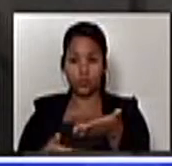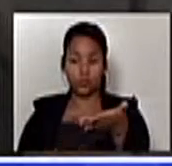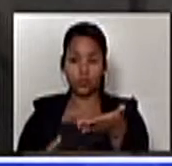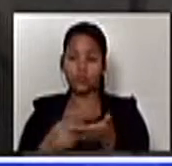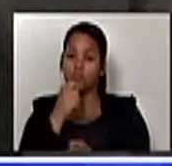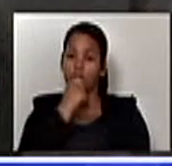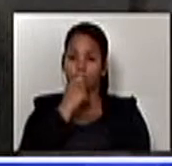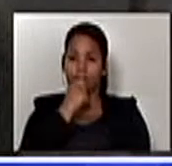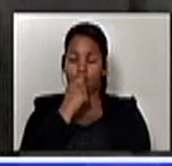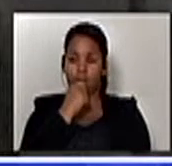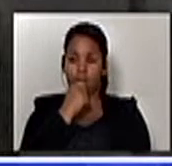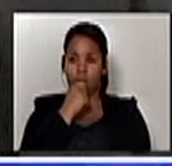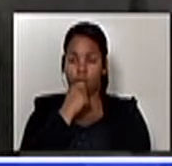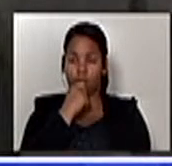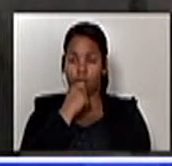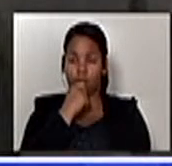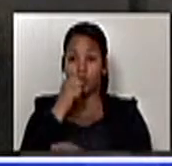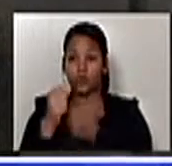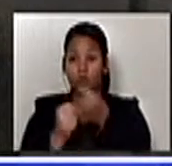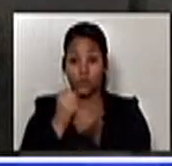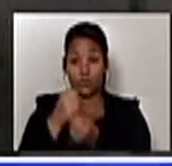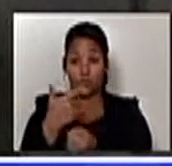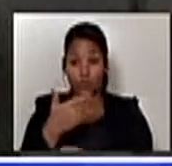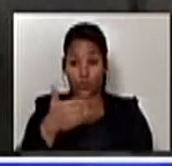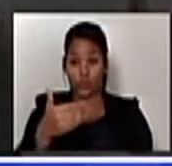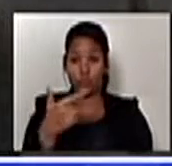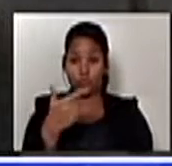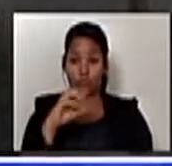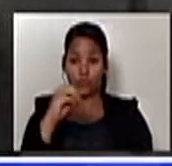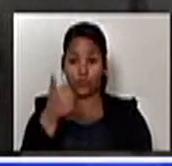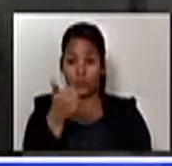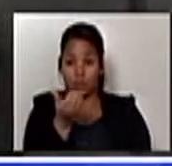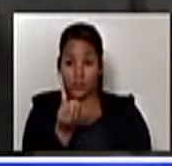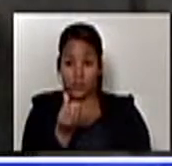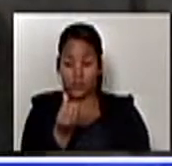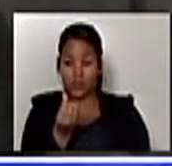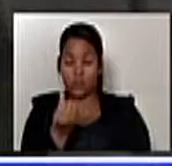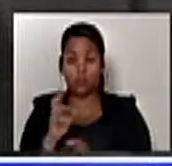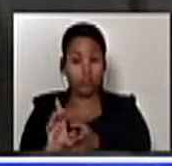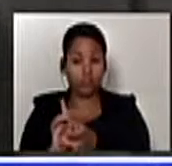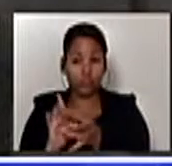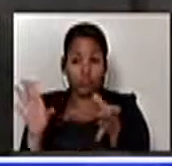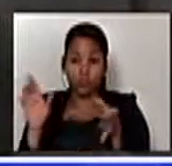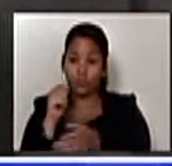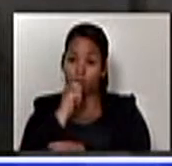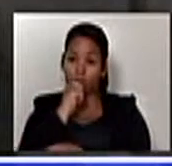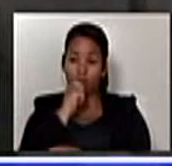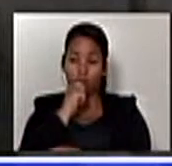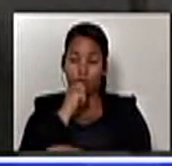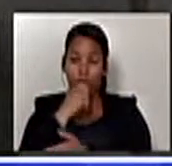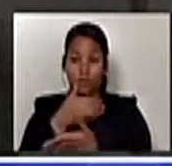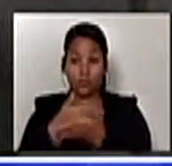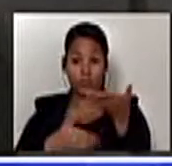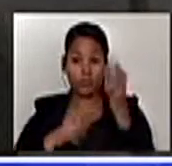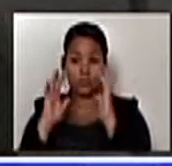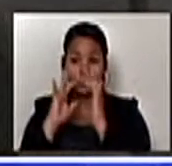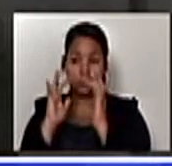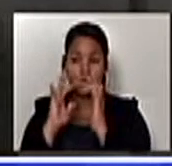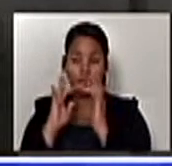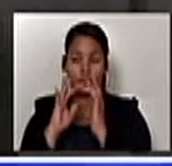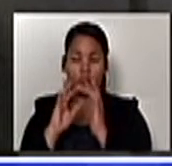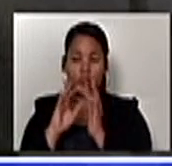a partir desse ano, do ano que vem. Ou seja, a concessão estaria com prazo